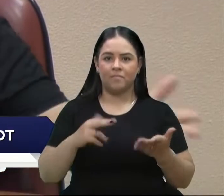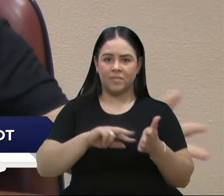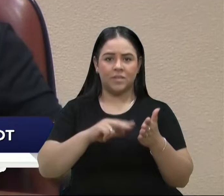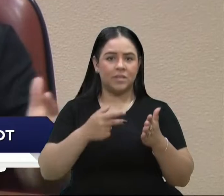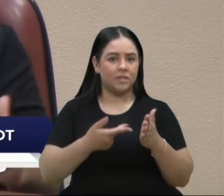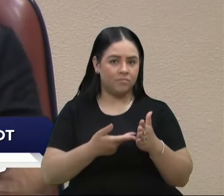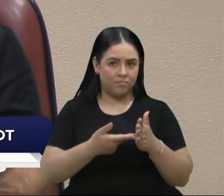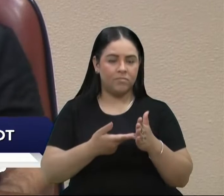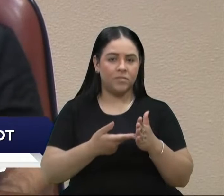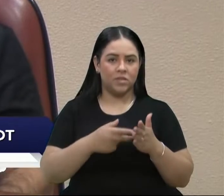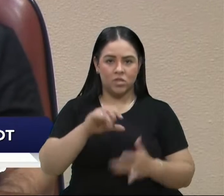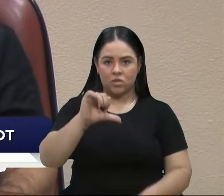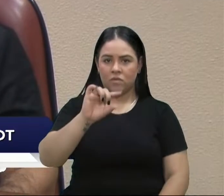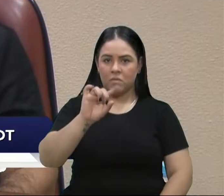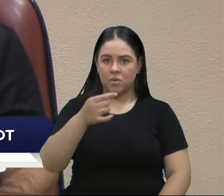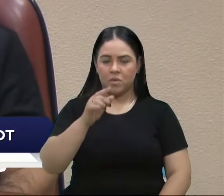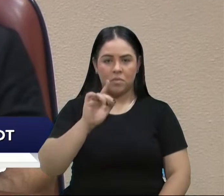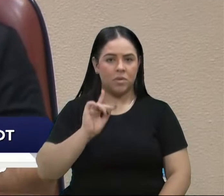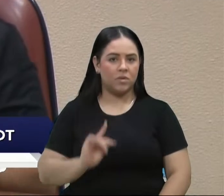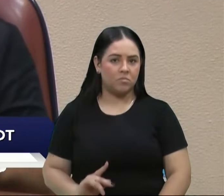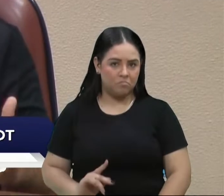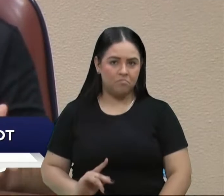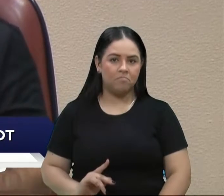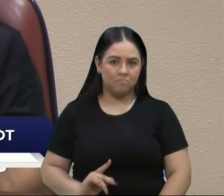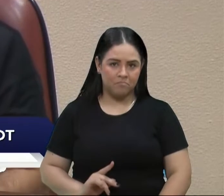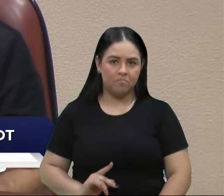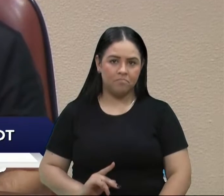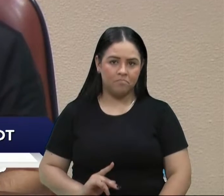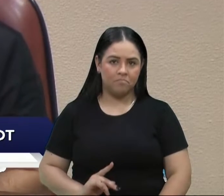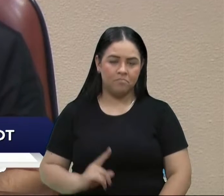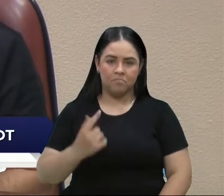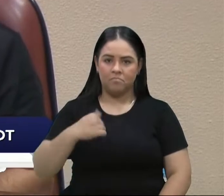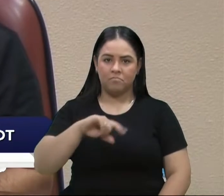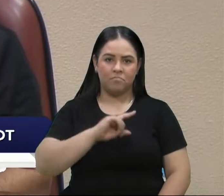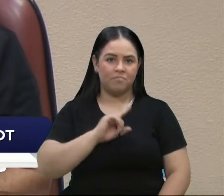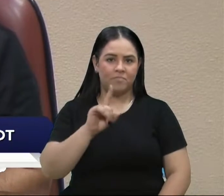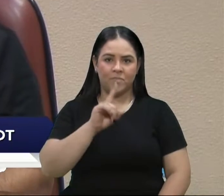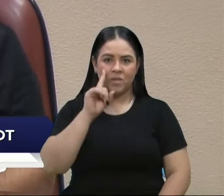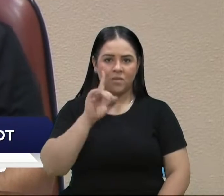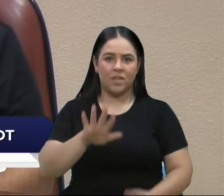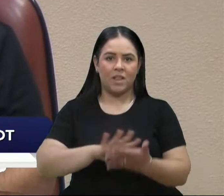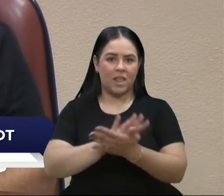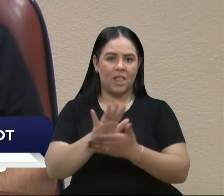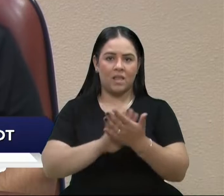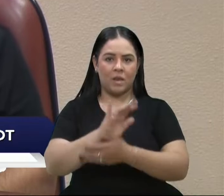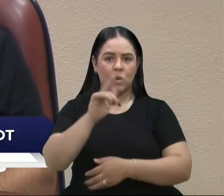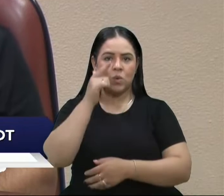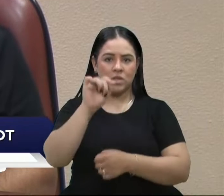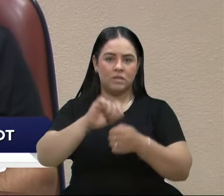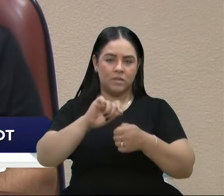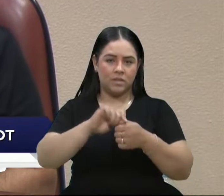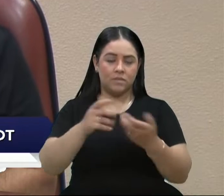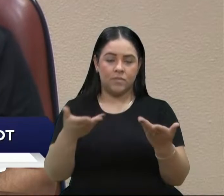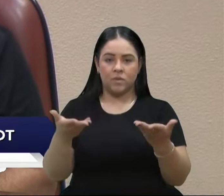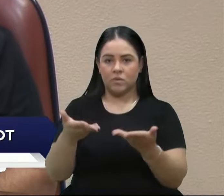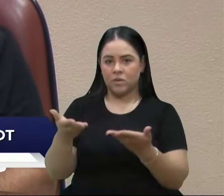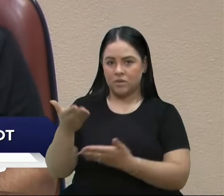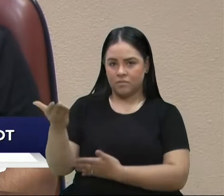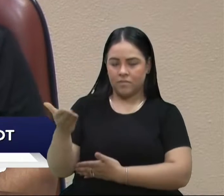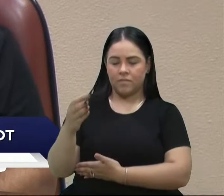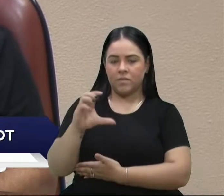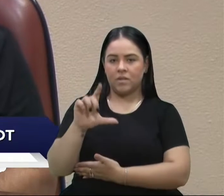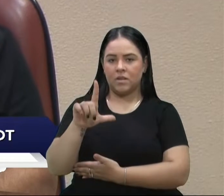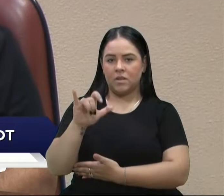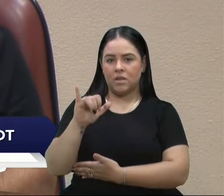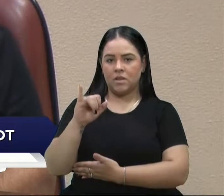essas 9 mil pessoas, a gente não vê uma luz ali no final. E aqui eu quero passar a palavra para a Cleiciane,